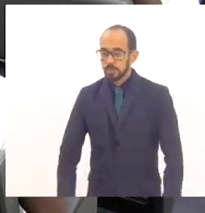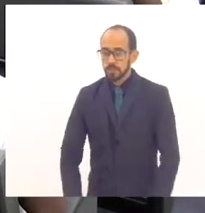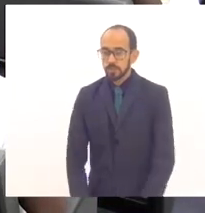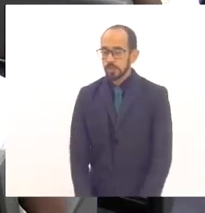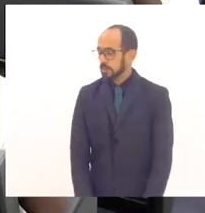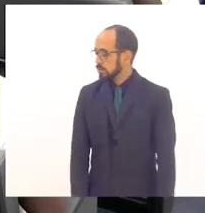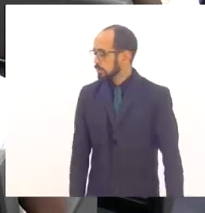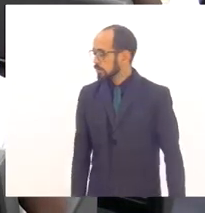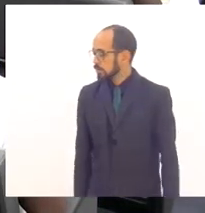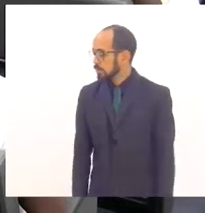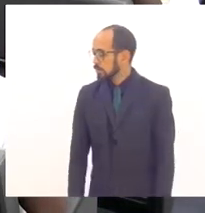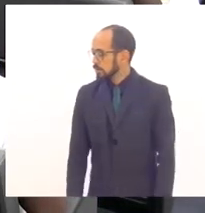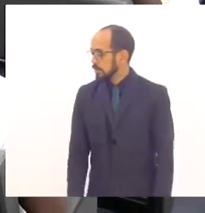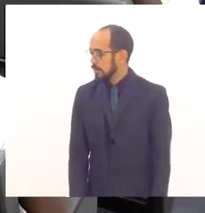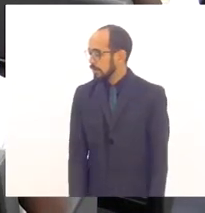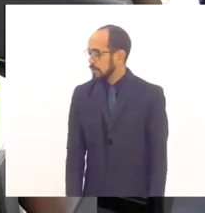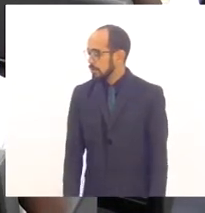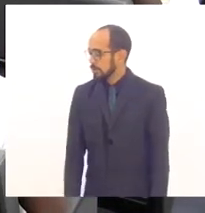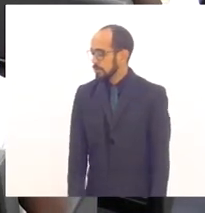Som.